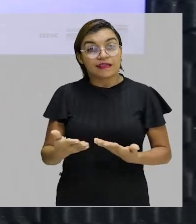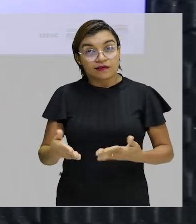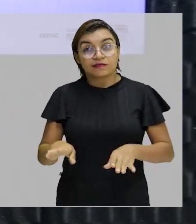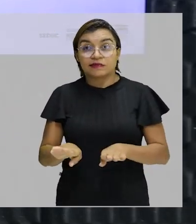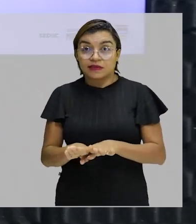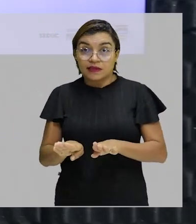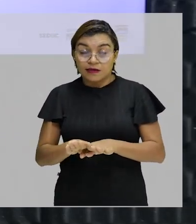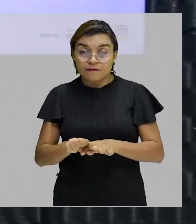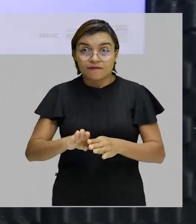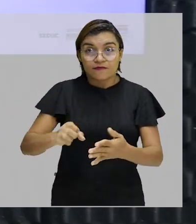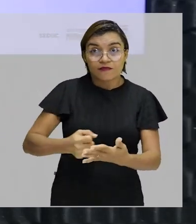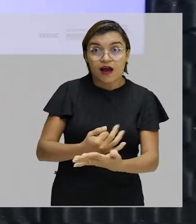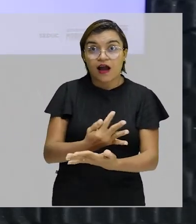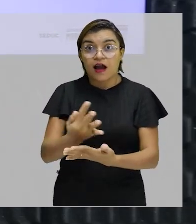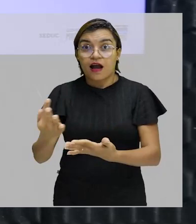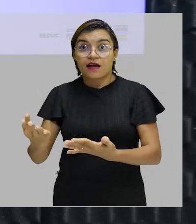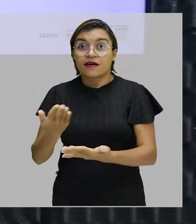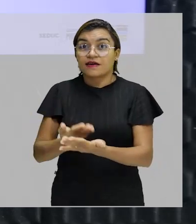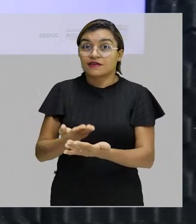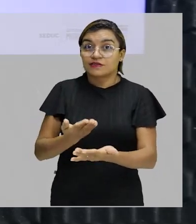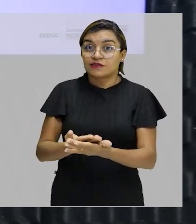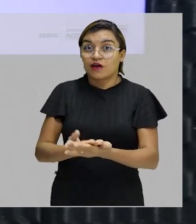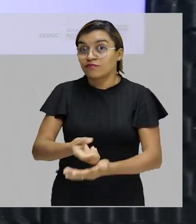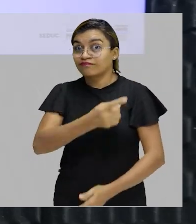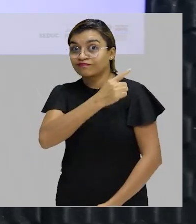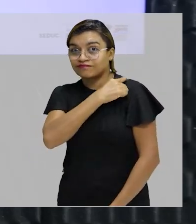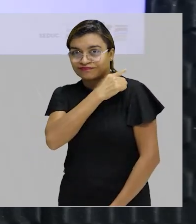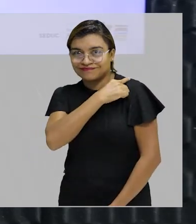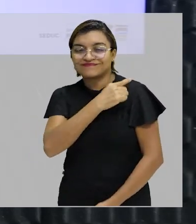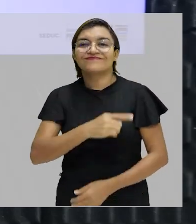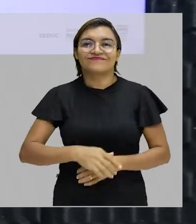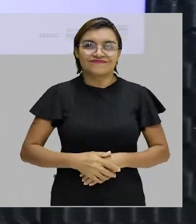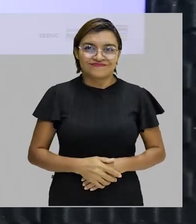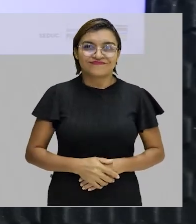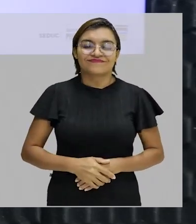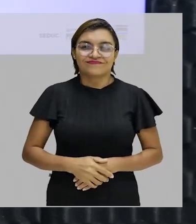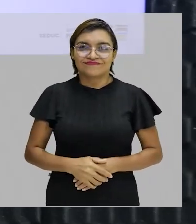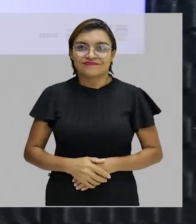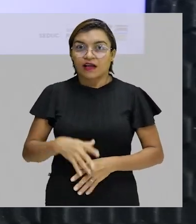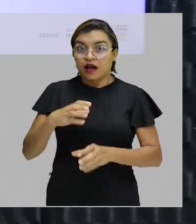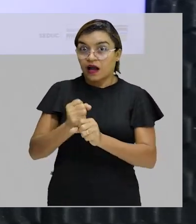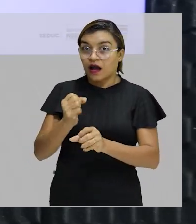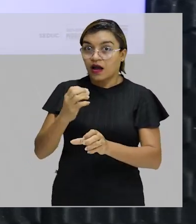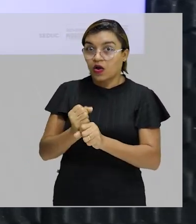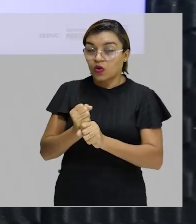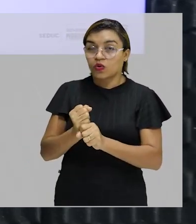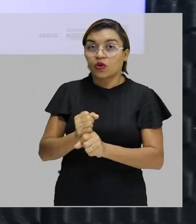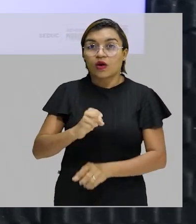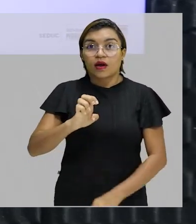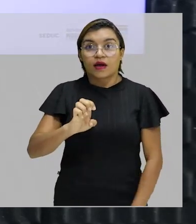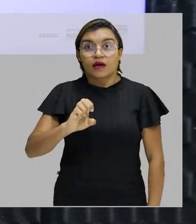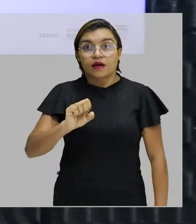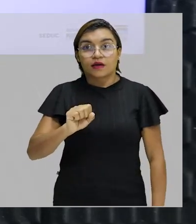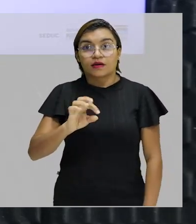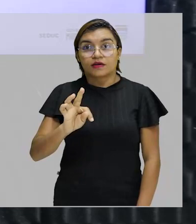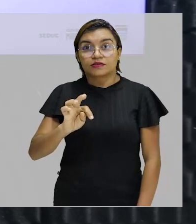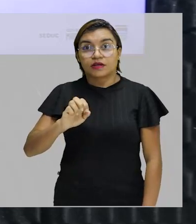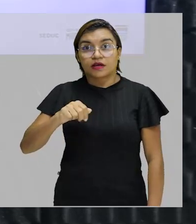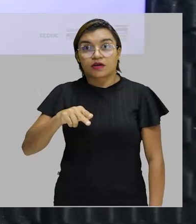estamos em uma série de aulas relacionadas ao primeiro ano do ensino médio, cálculo estequiométrico